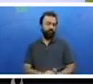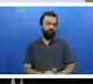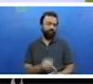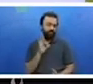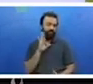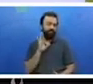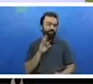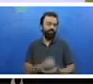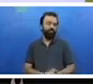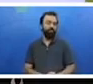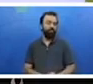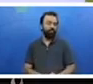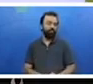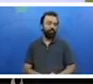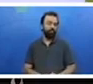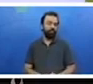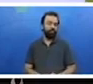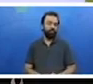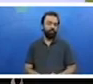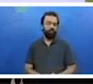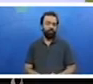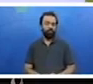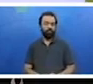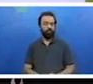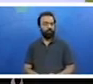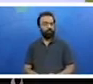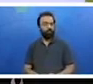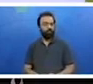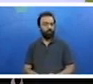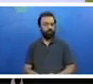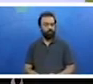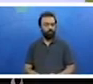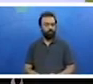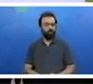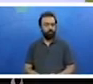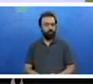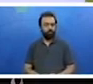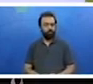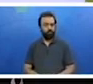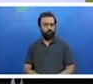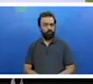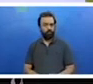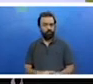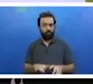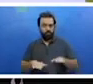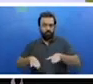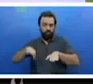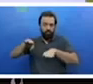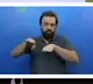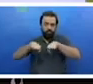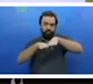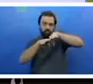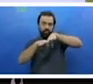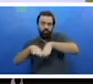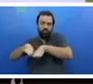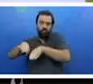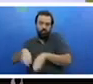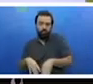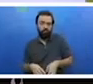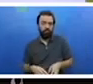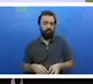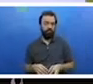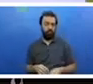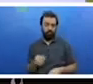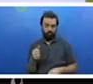Legal. Eu posso dizer que esses dados aqui, eles são proporcionais? E aí?